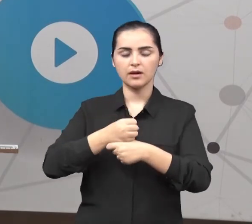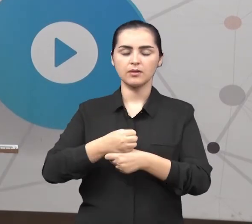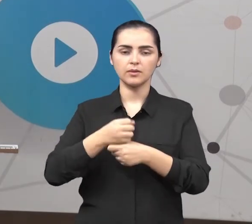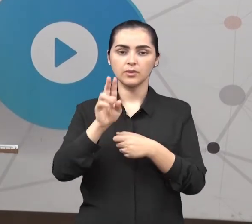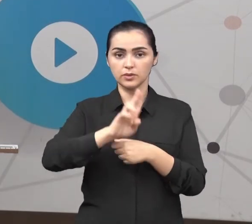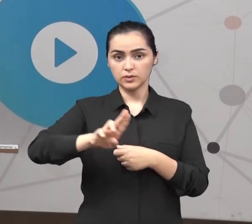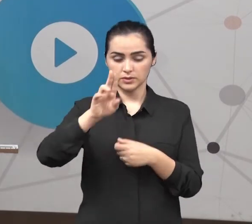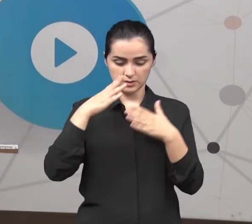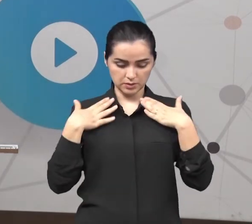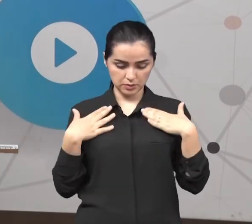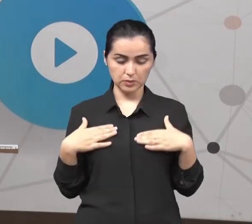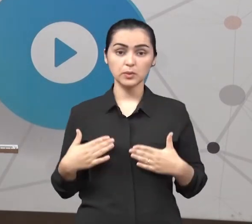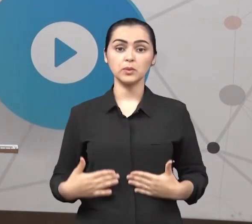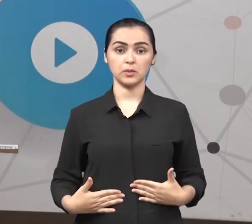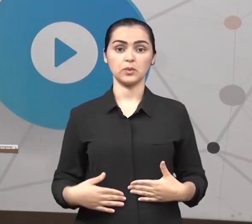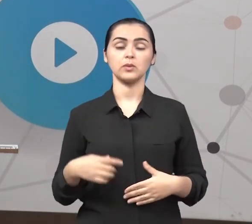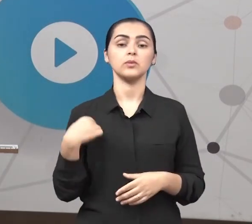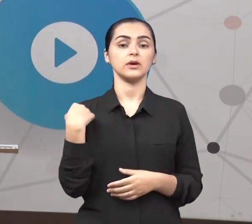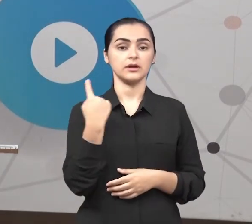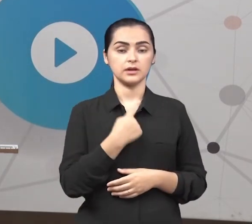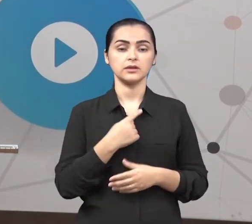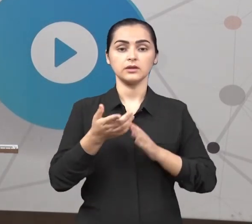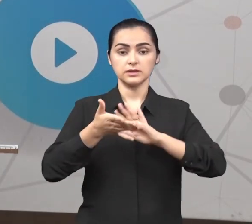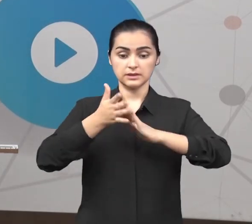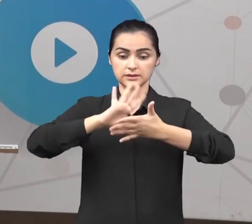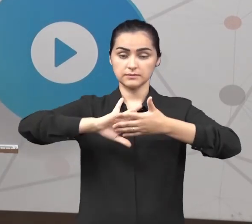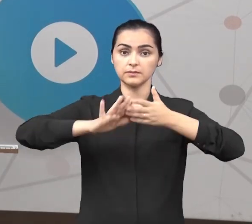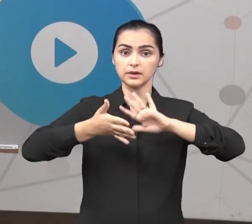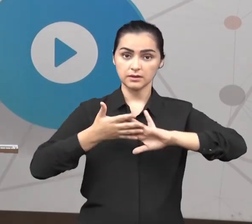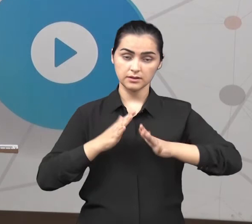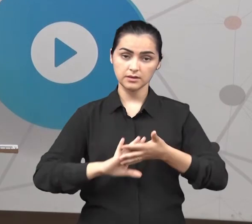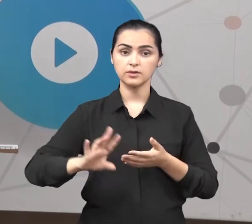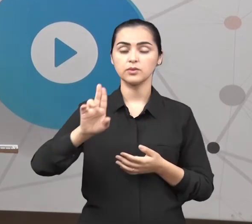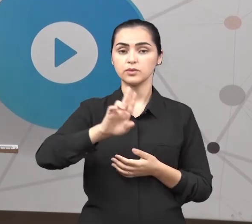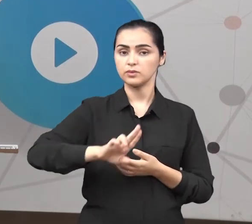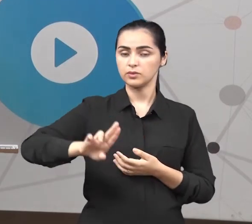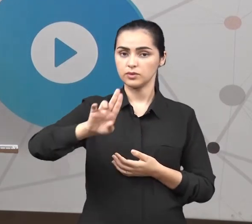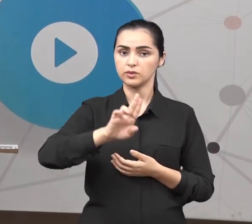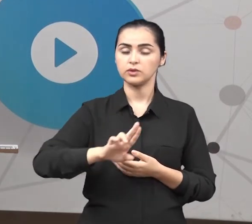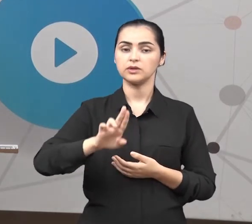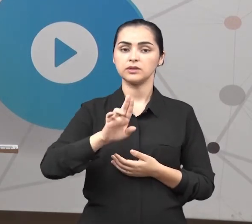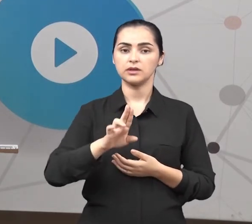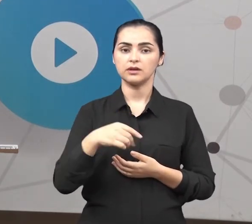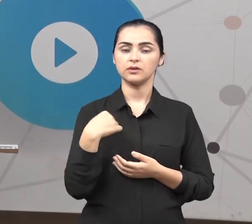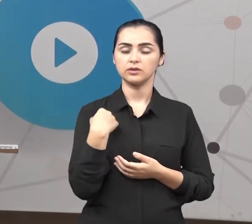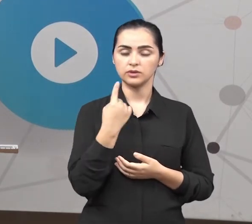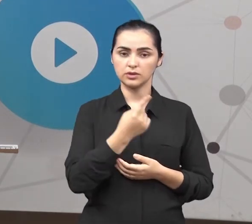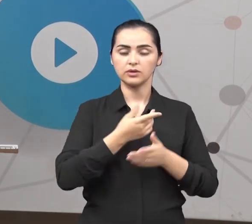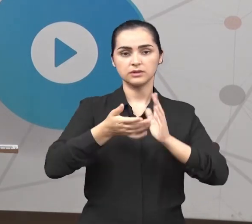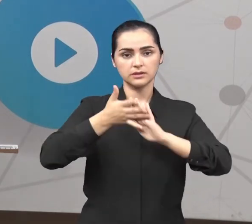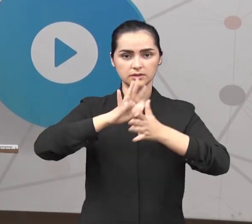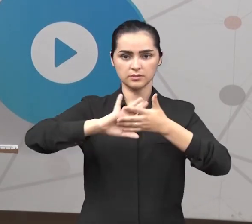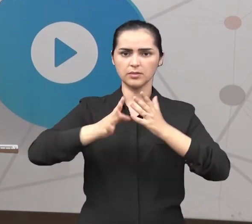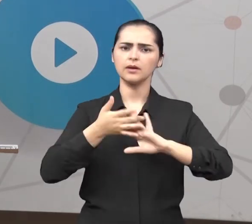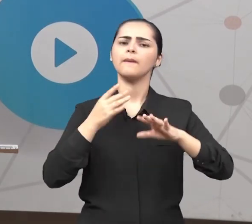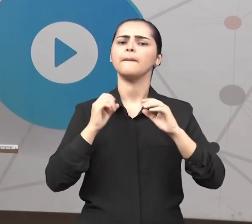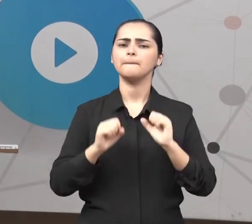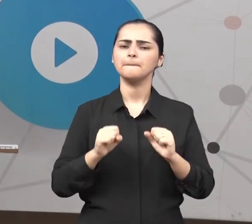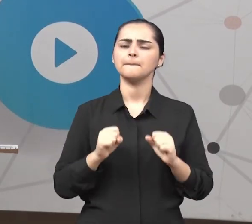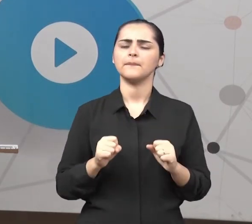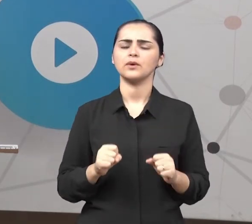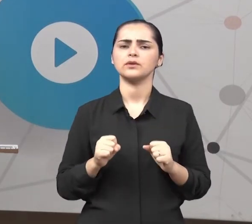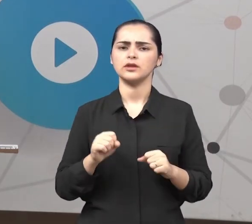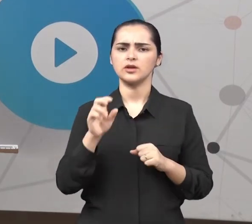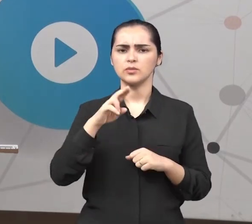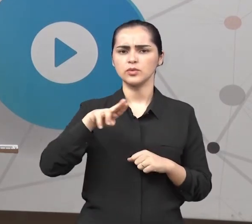nosso corpo. Com a nossa mão, com as nossas mãos, porque podemos usar mais